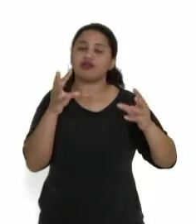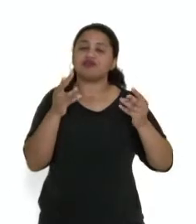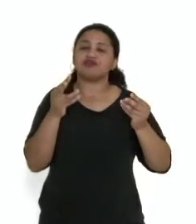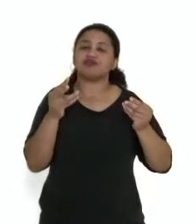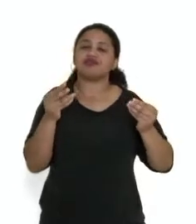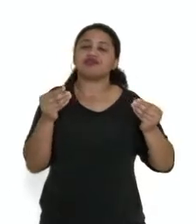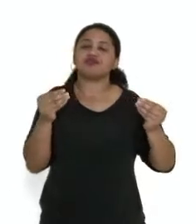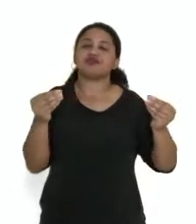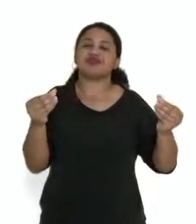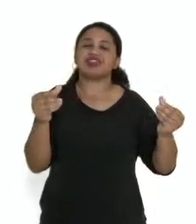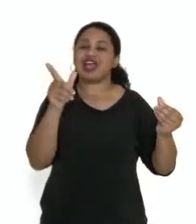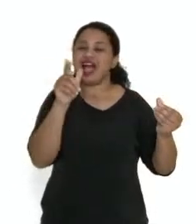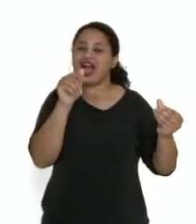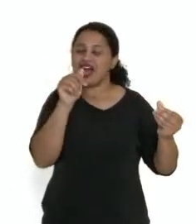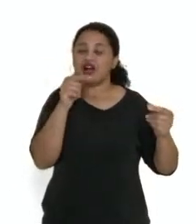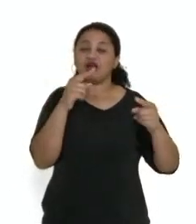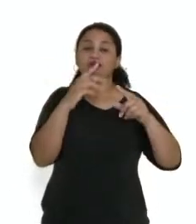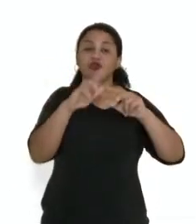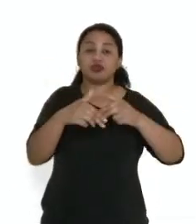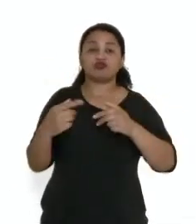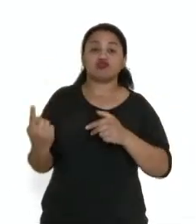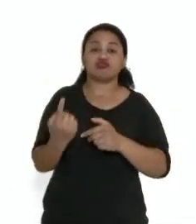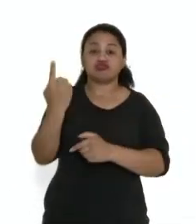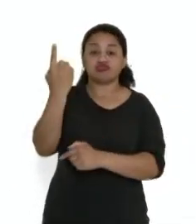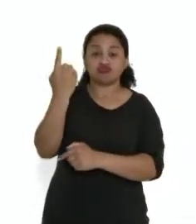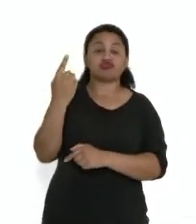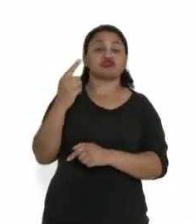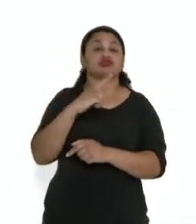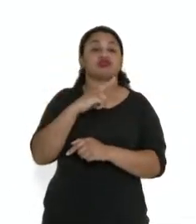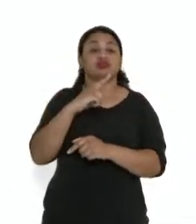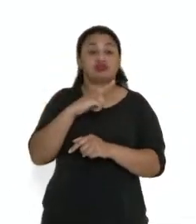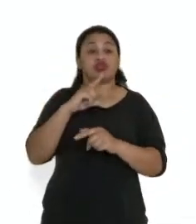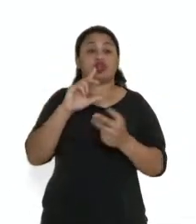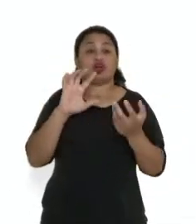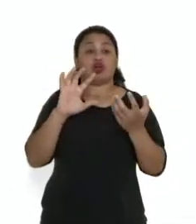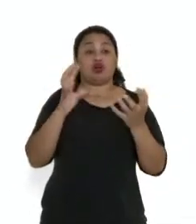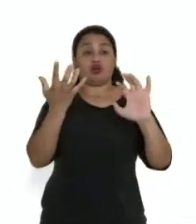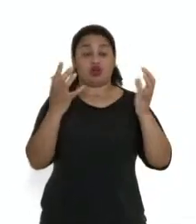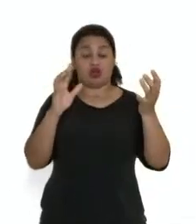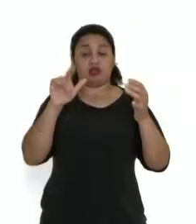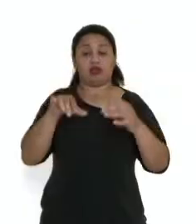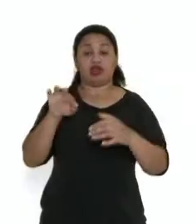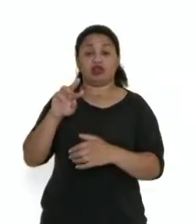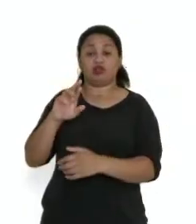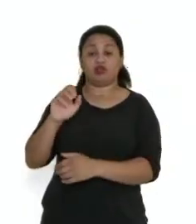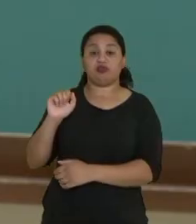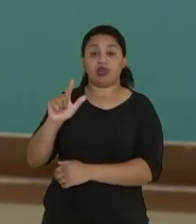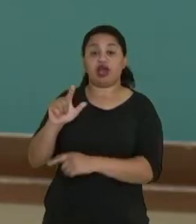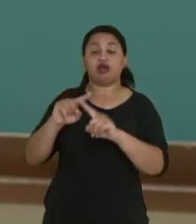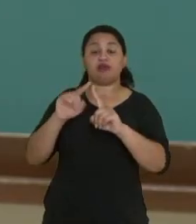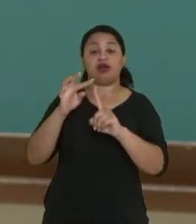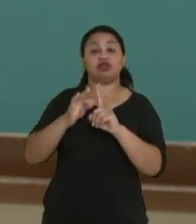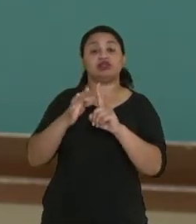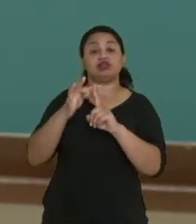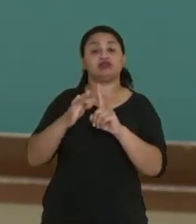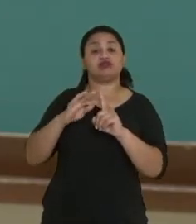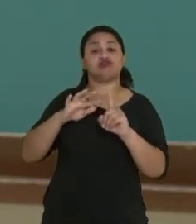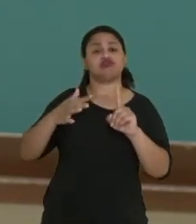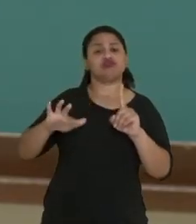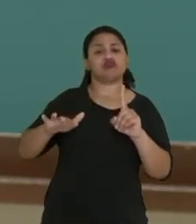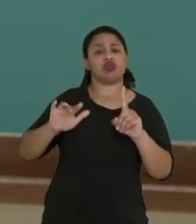né, com água devido à altitude. O clima é tropical, mas com temperaturas moderadas. Então,